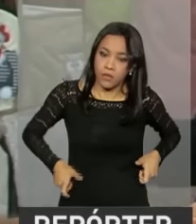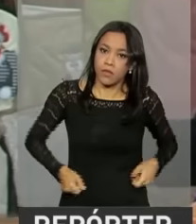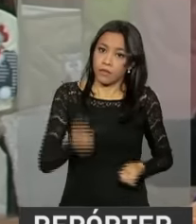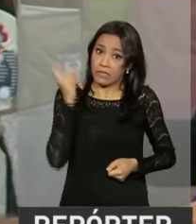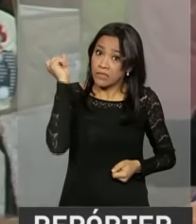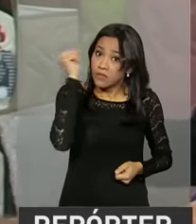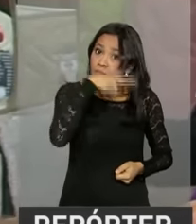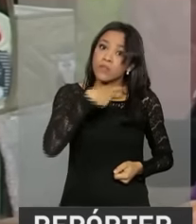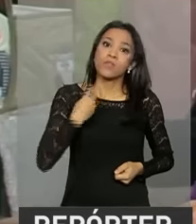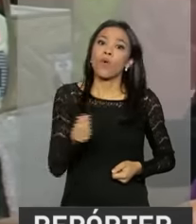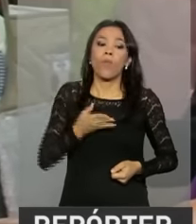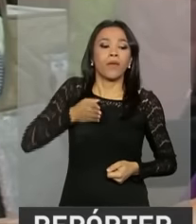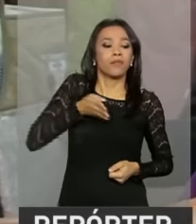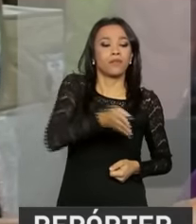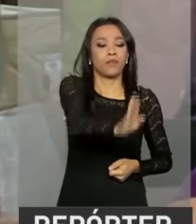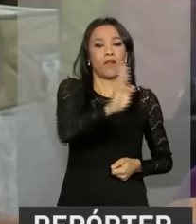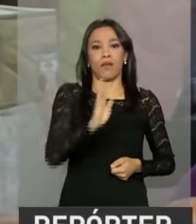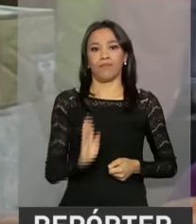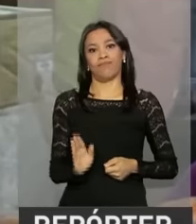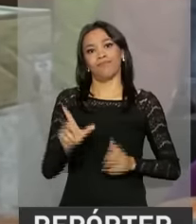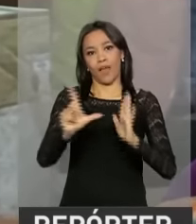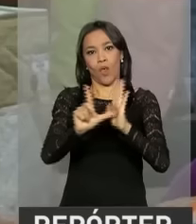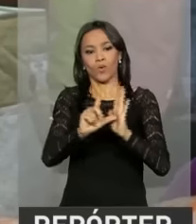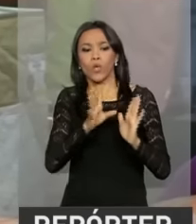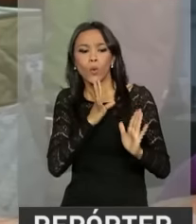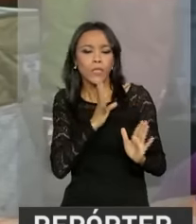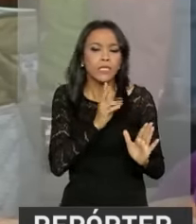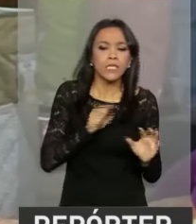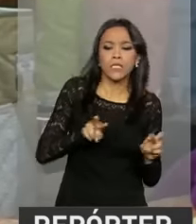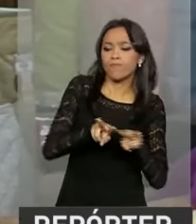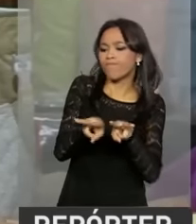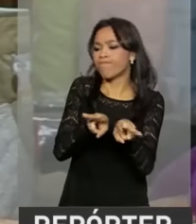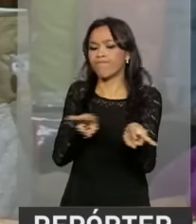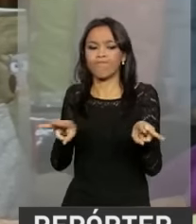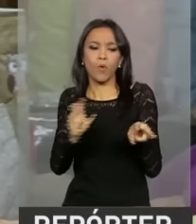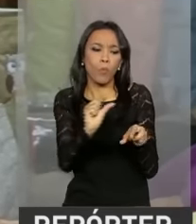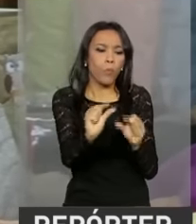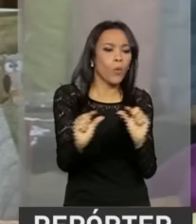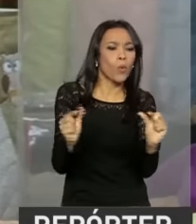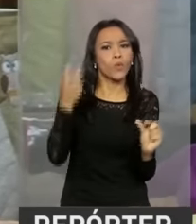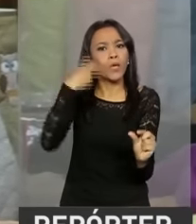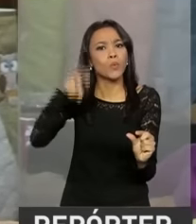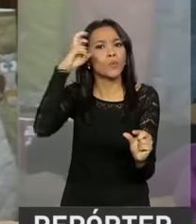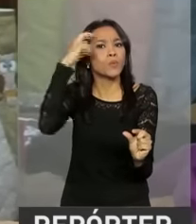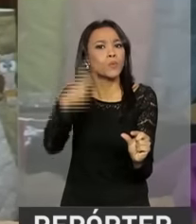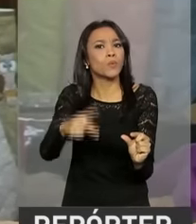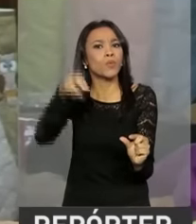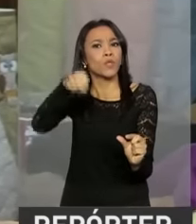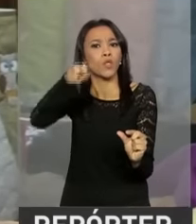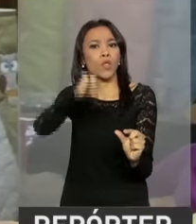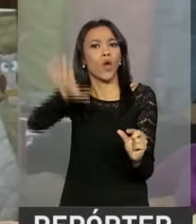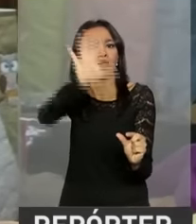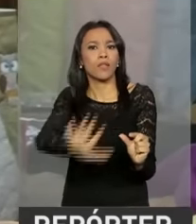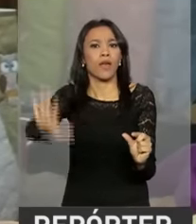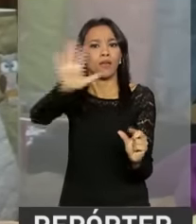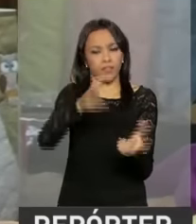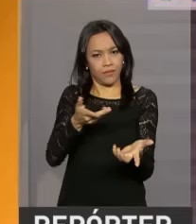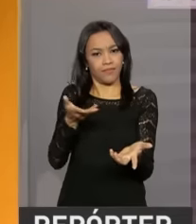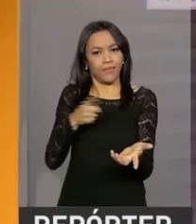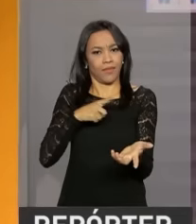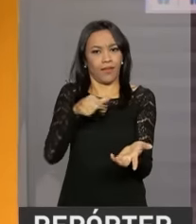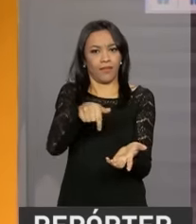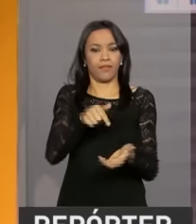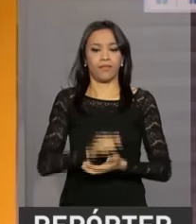deficiência, de estar acessando o interior da loja, conhecendo o restante das mercadorias, um pouco da cultura nordestina que a gente passa aqui